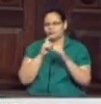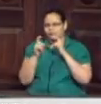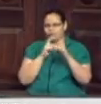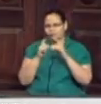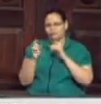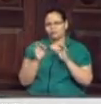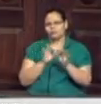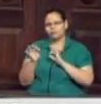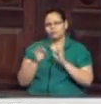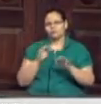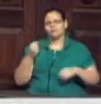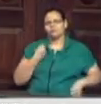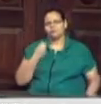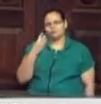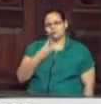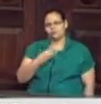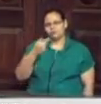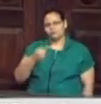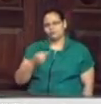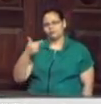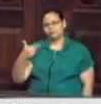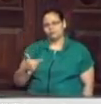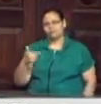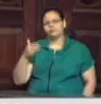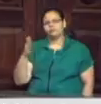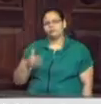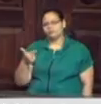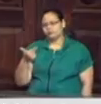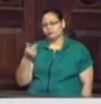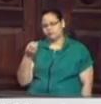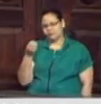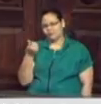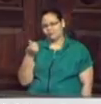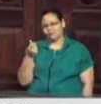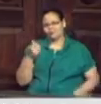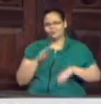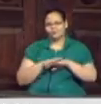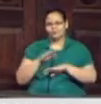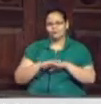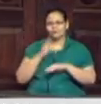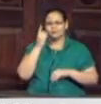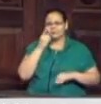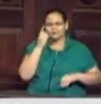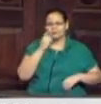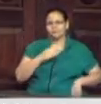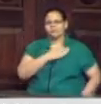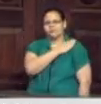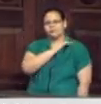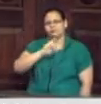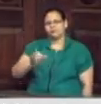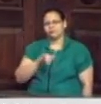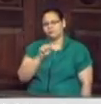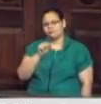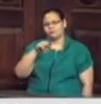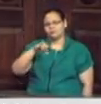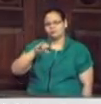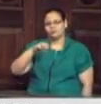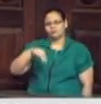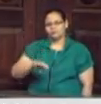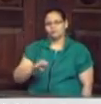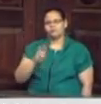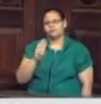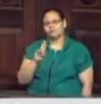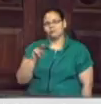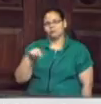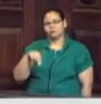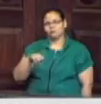projeto de resolução número 372/2016, de autoria dos deputados Coronel Jairo, Luiz Martins e Bruno Dauari, que concede